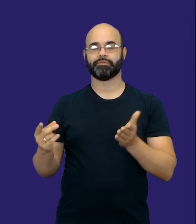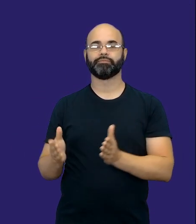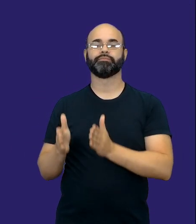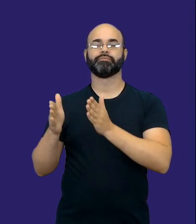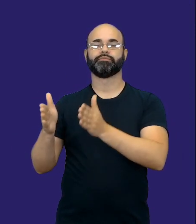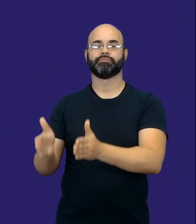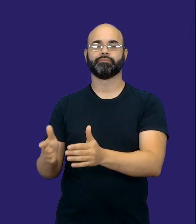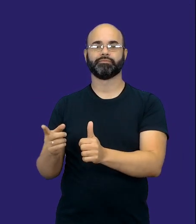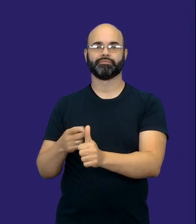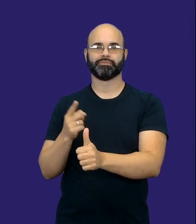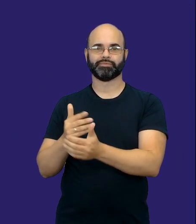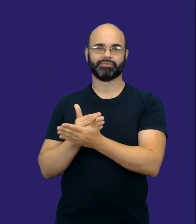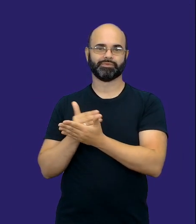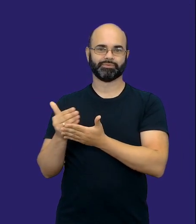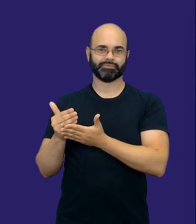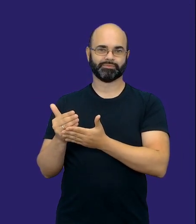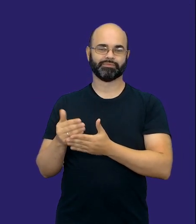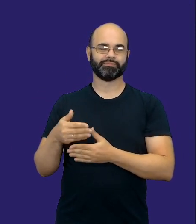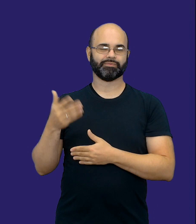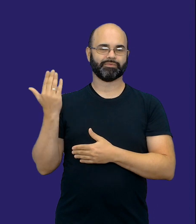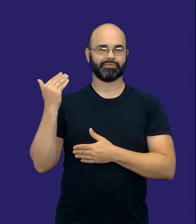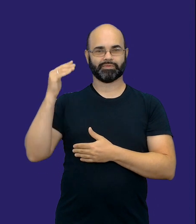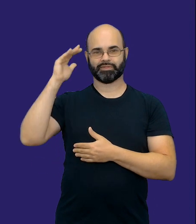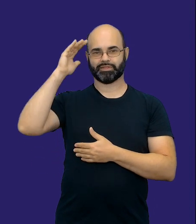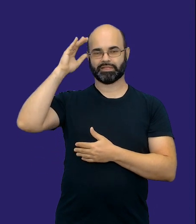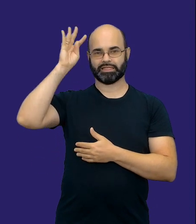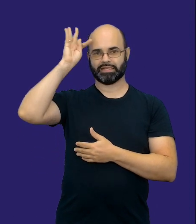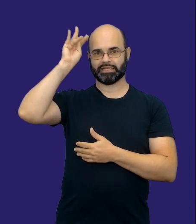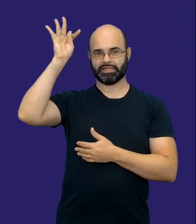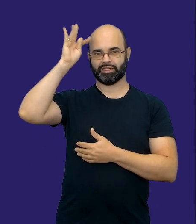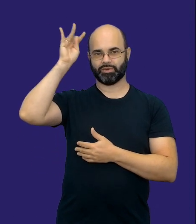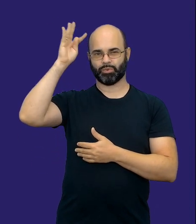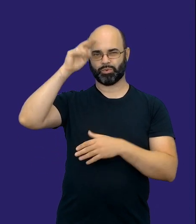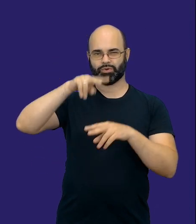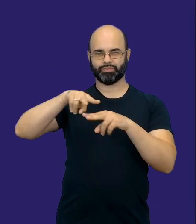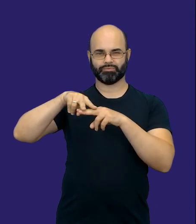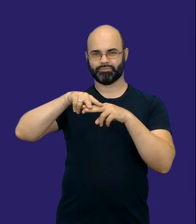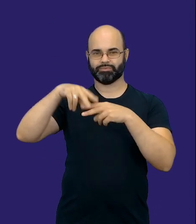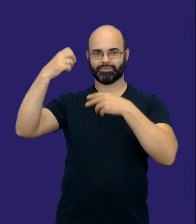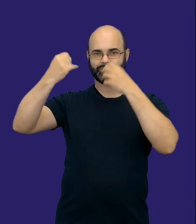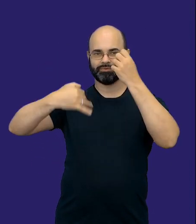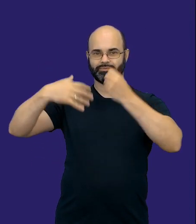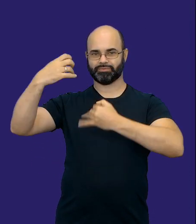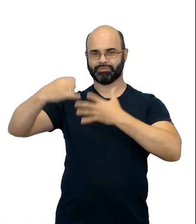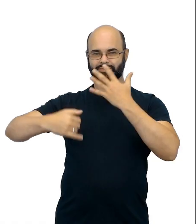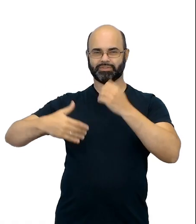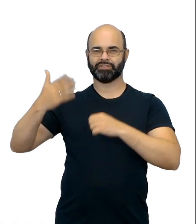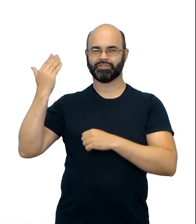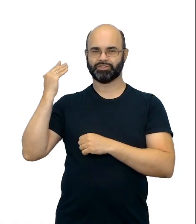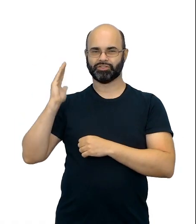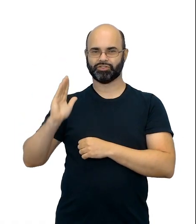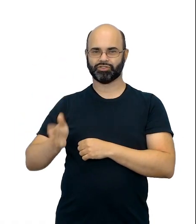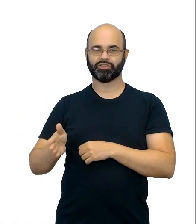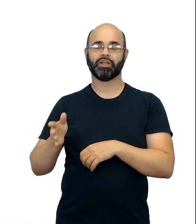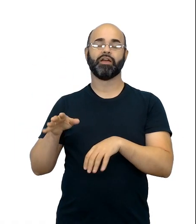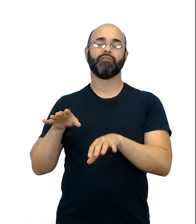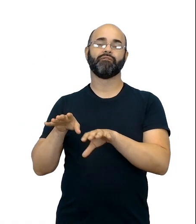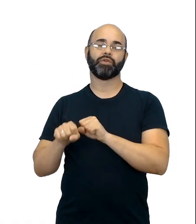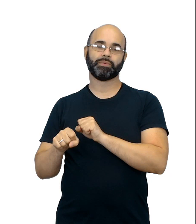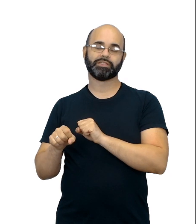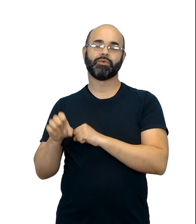uma revisitação dos aspectos teóricos que também já foram apontados lá na nossa formação de etapa.